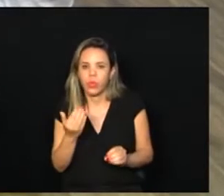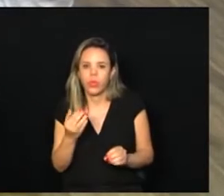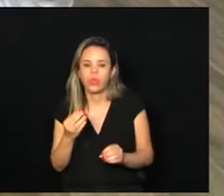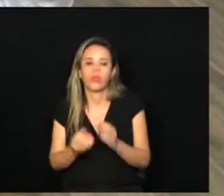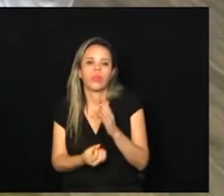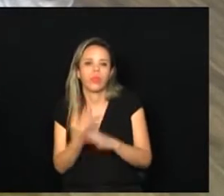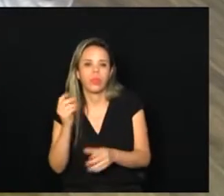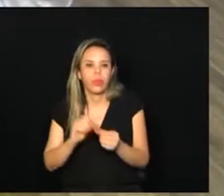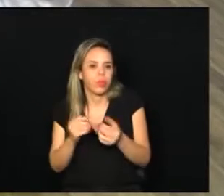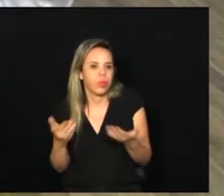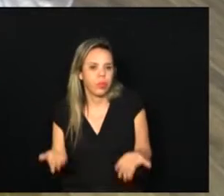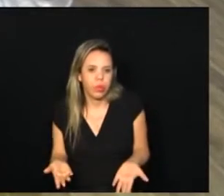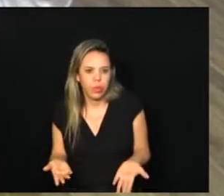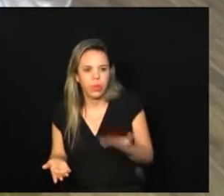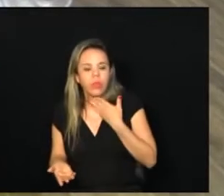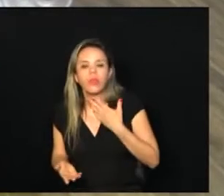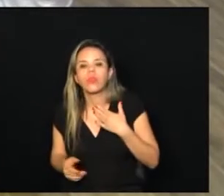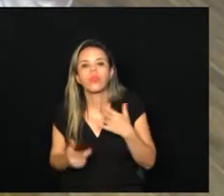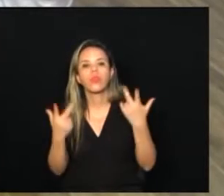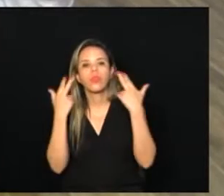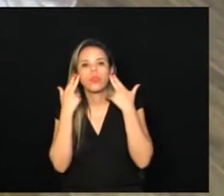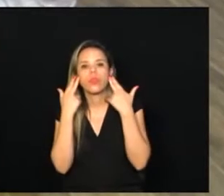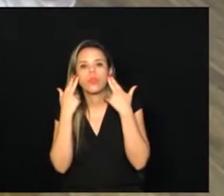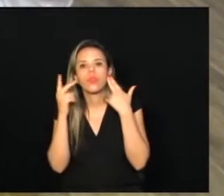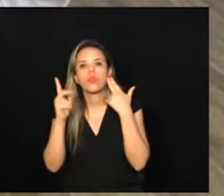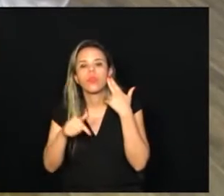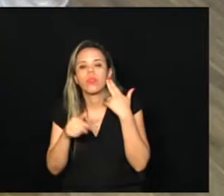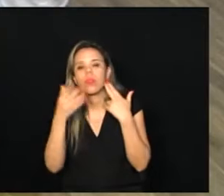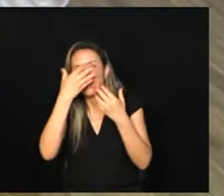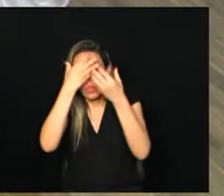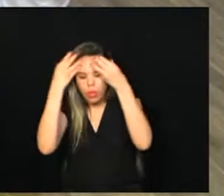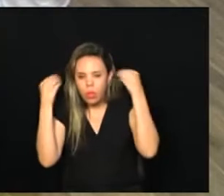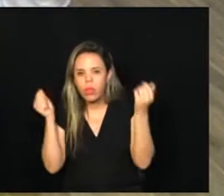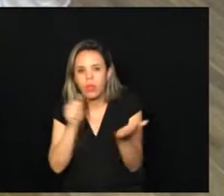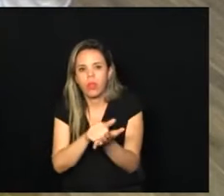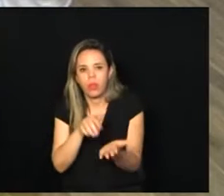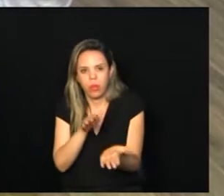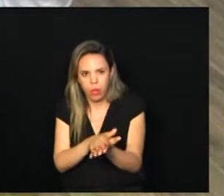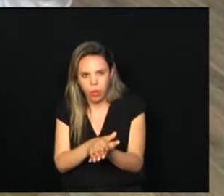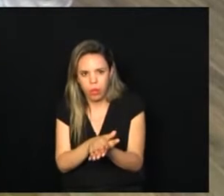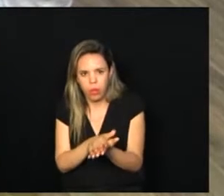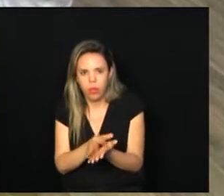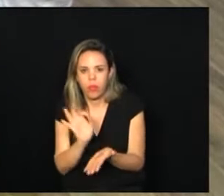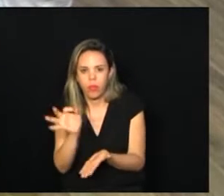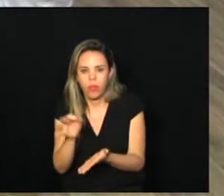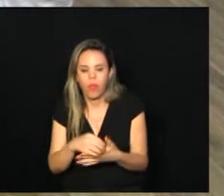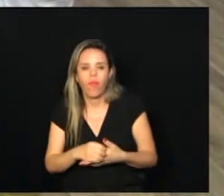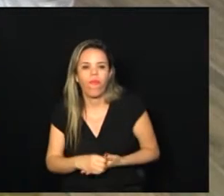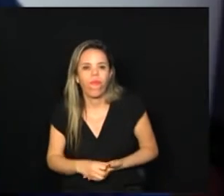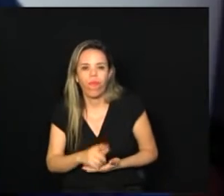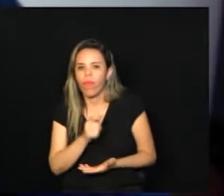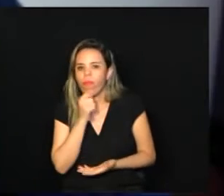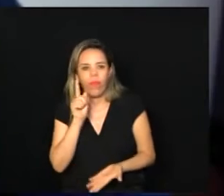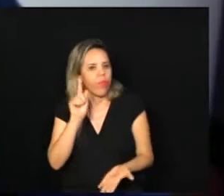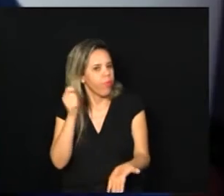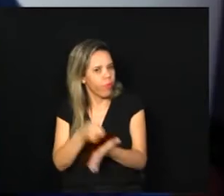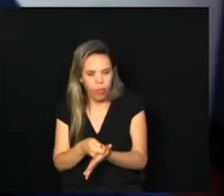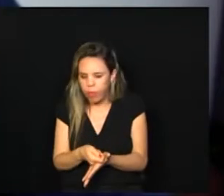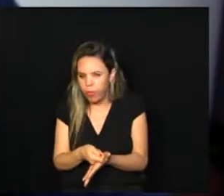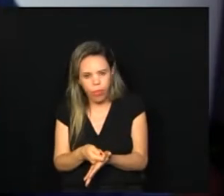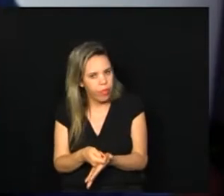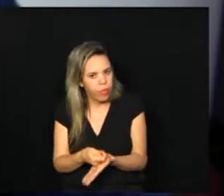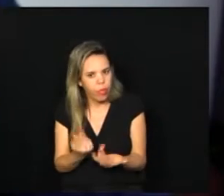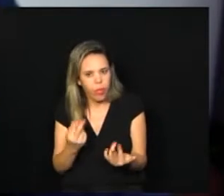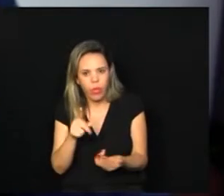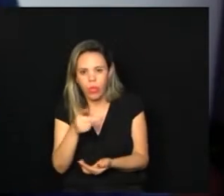geralmente é feito, automaticamente esquecer essas multas? Exatamente. Quem não pagou, quem não, como